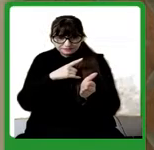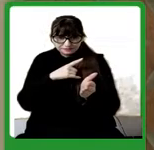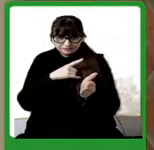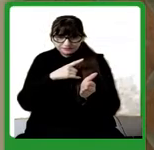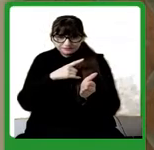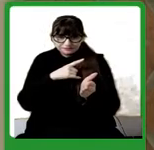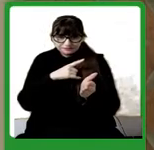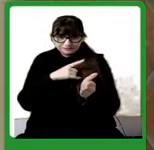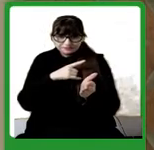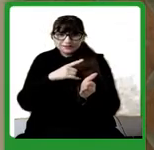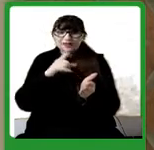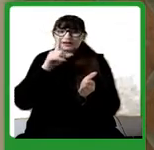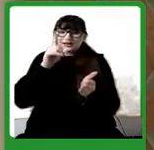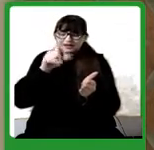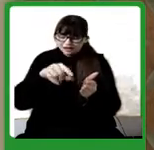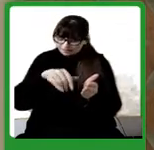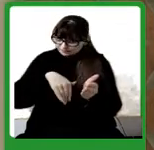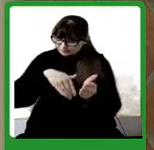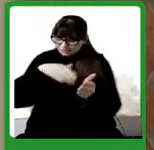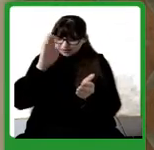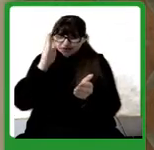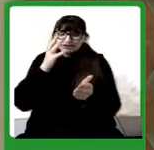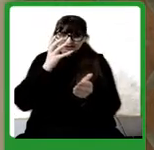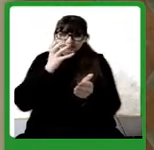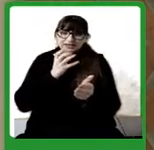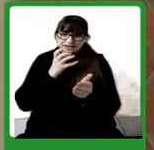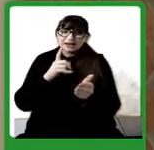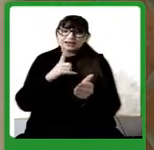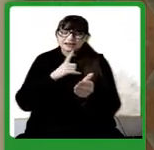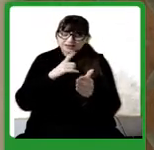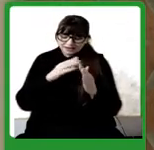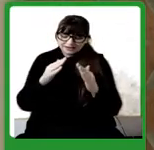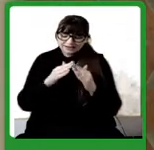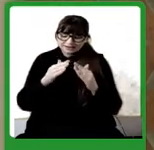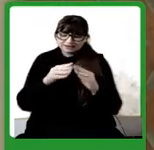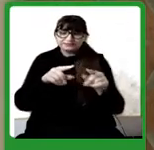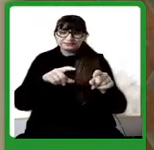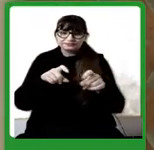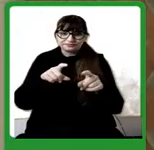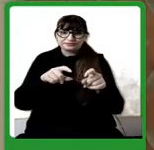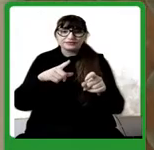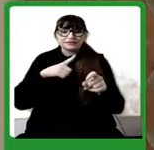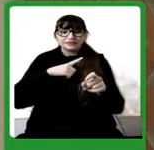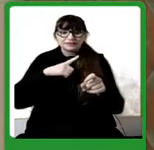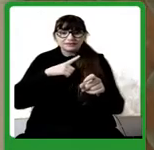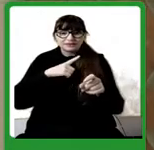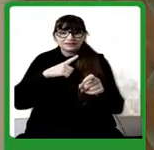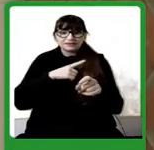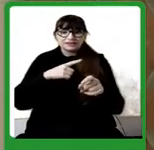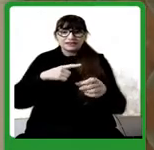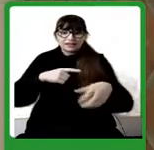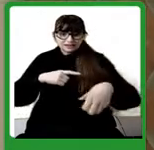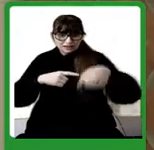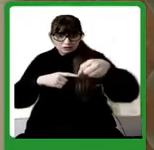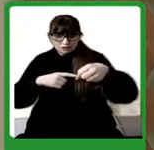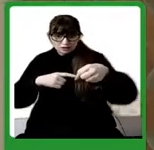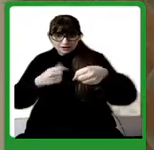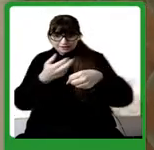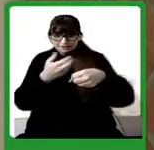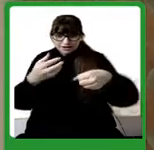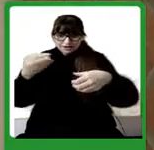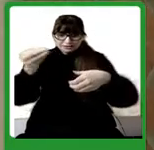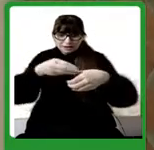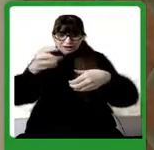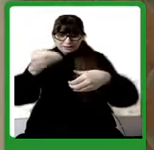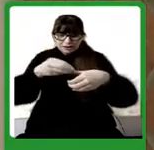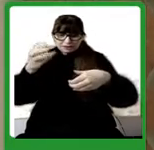Essa aqui é uma das mais clássicas que toda casa de colono tem. Uma sacola cheia de sacola. Tem na casa